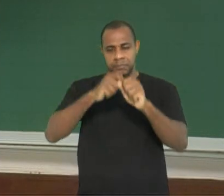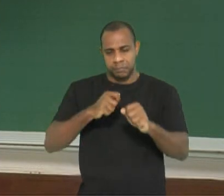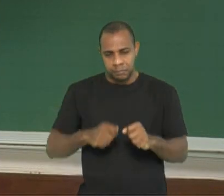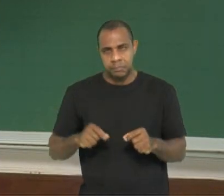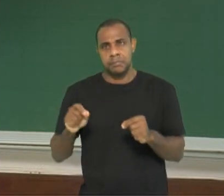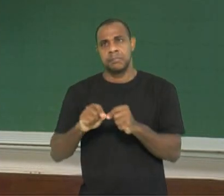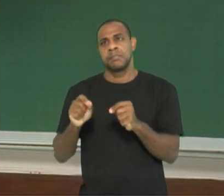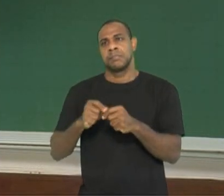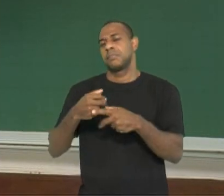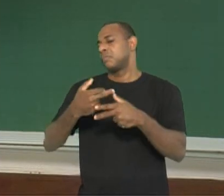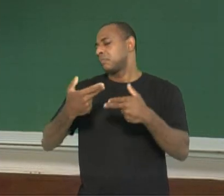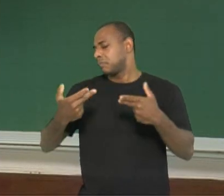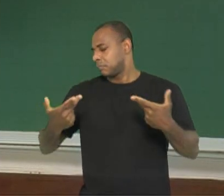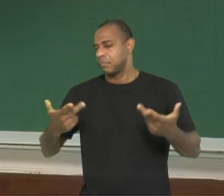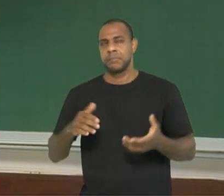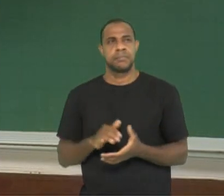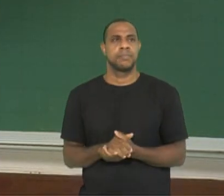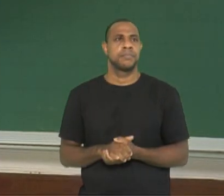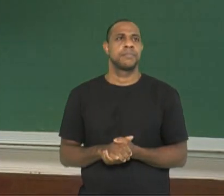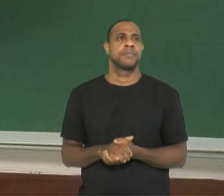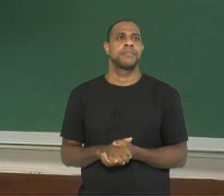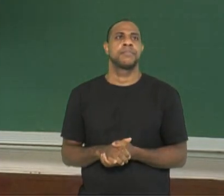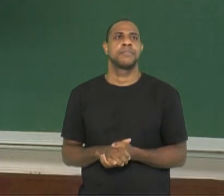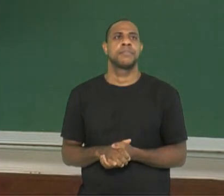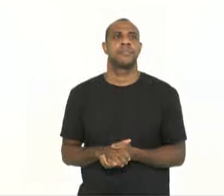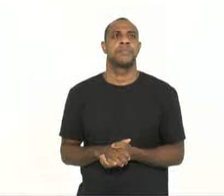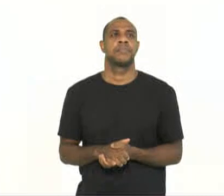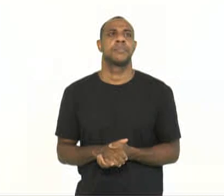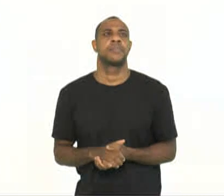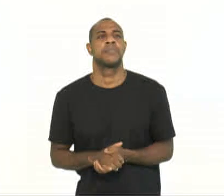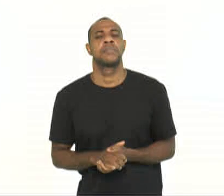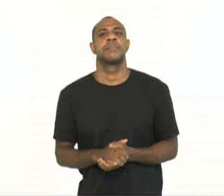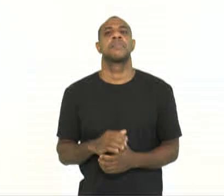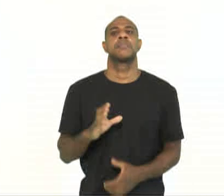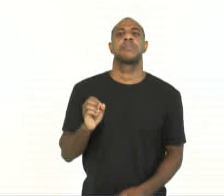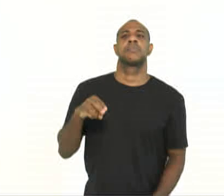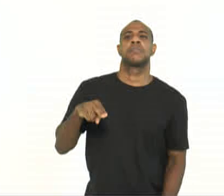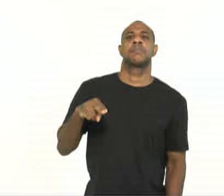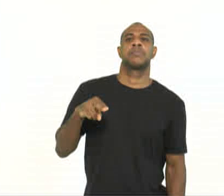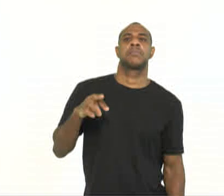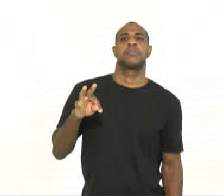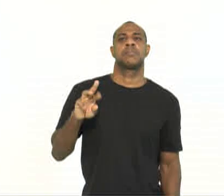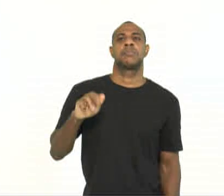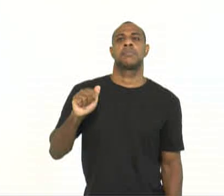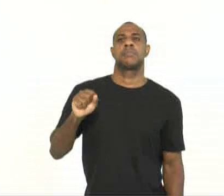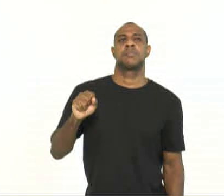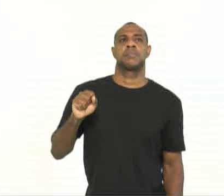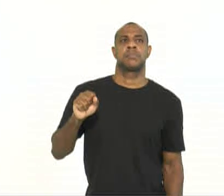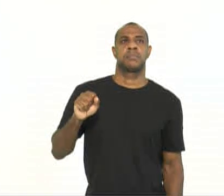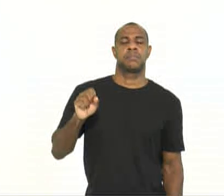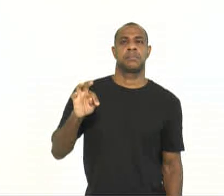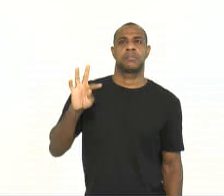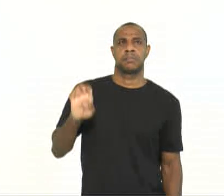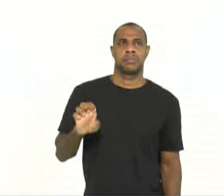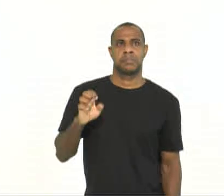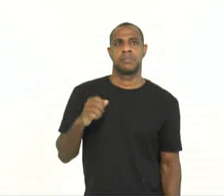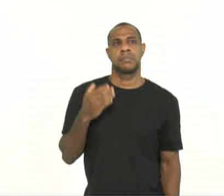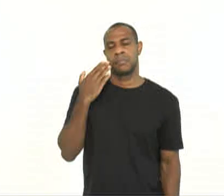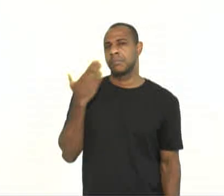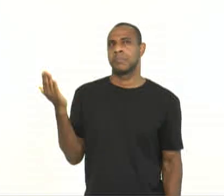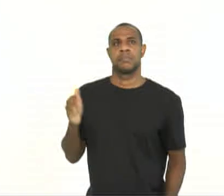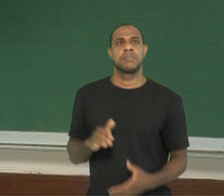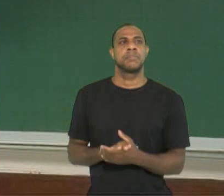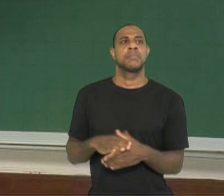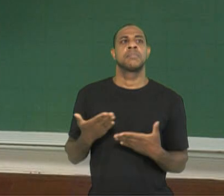vários elementos junto, também é uma composição. Ok? Contraste. O que é contraste? Isso é interessante, fiz até ali para vocês entenderem. Contraste